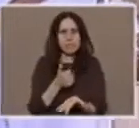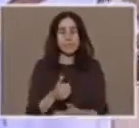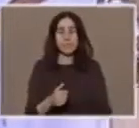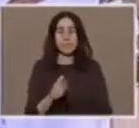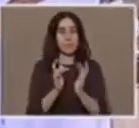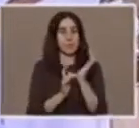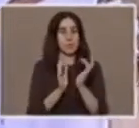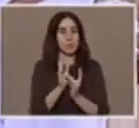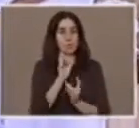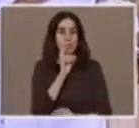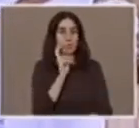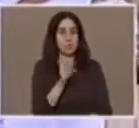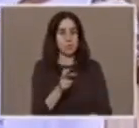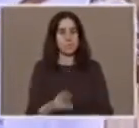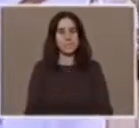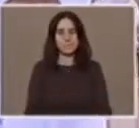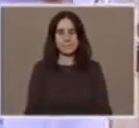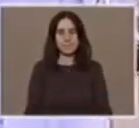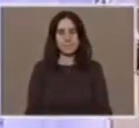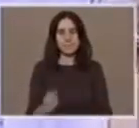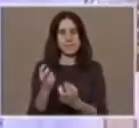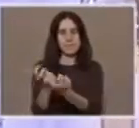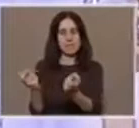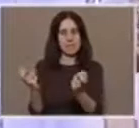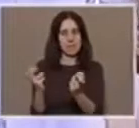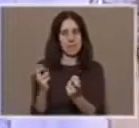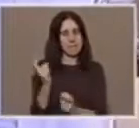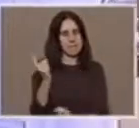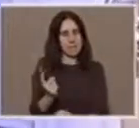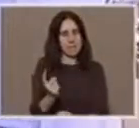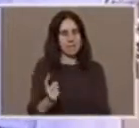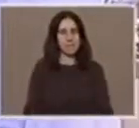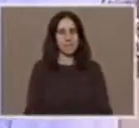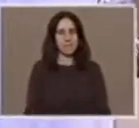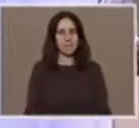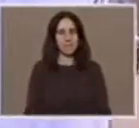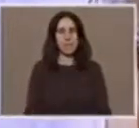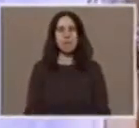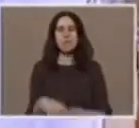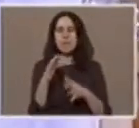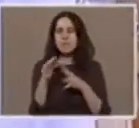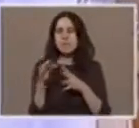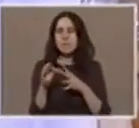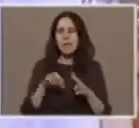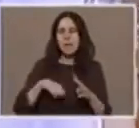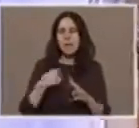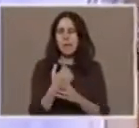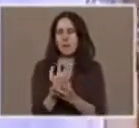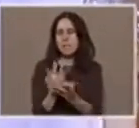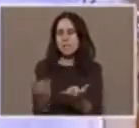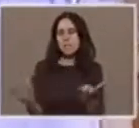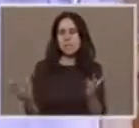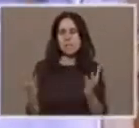Jesus respondeu: mandai-os sentar. Havia muita erva naquele lugar, e